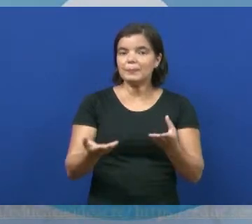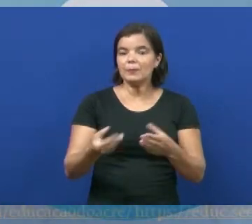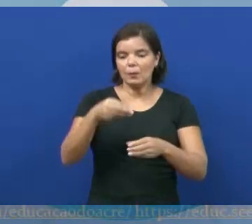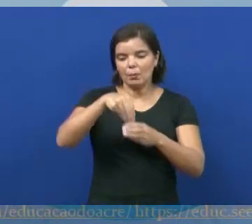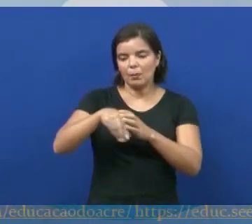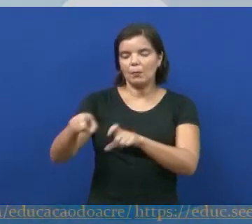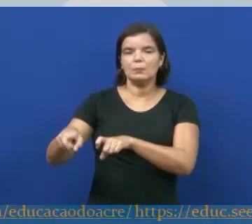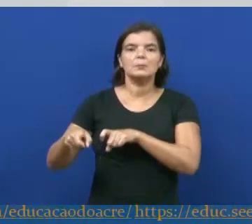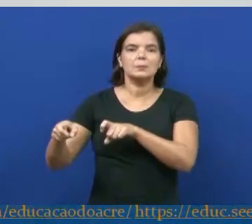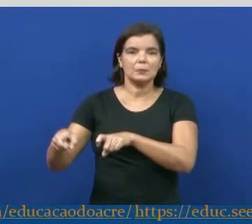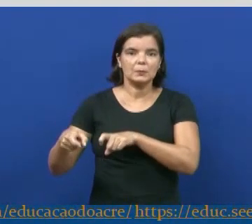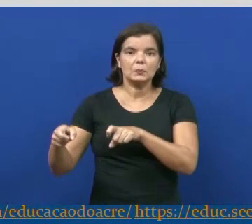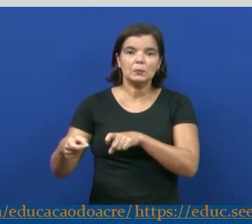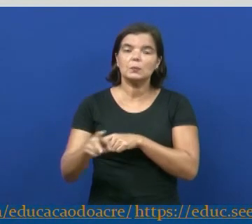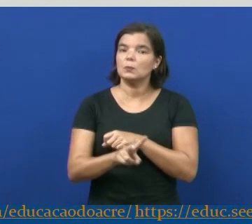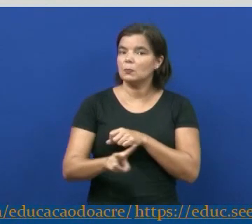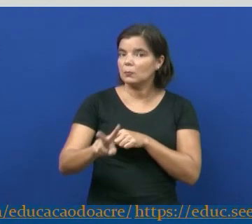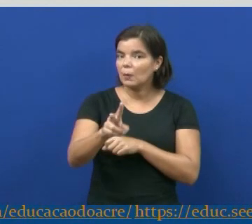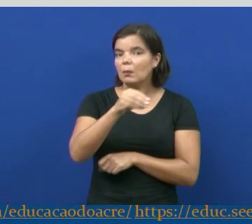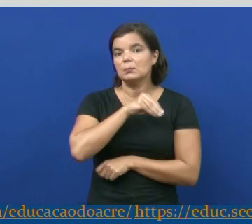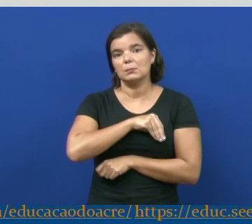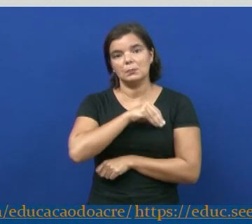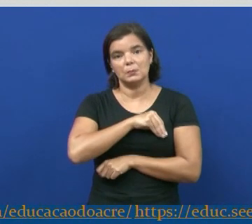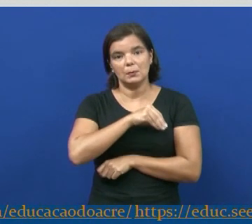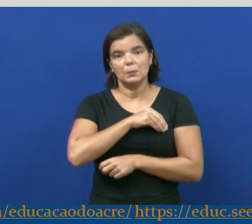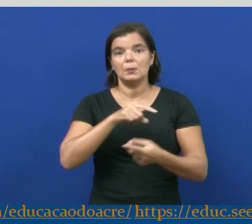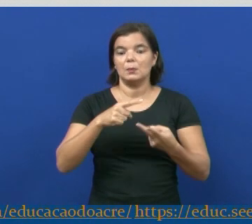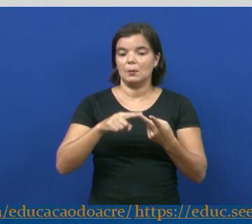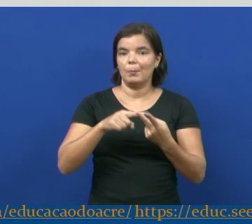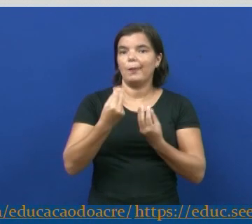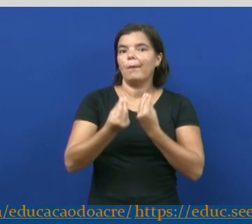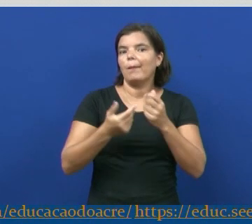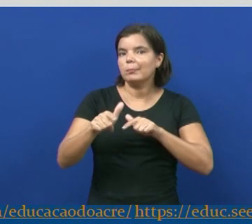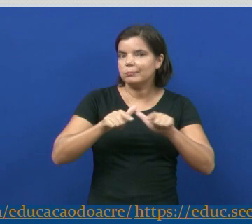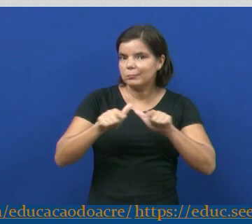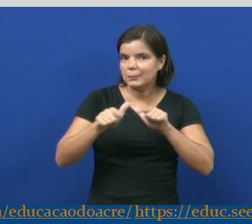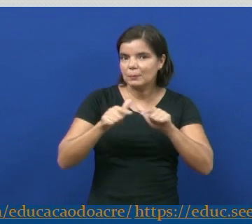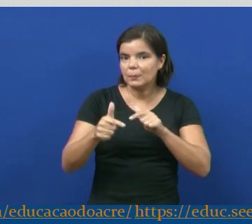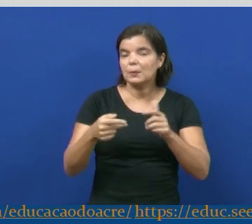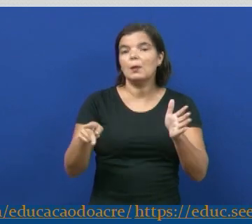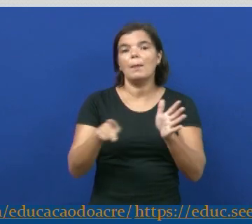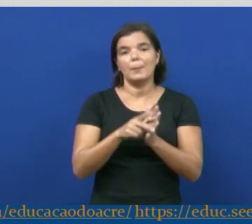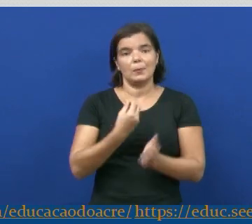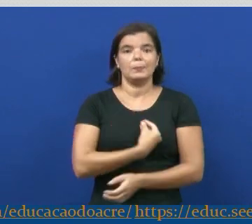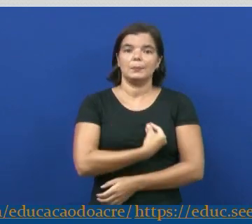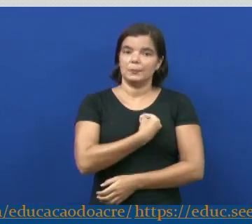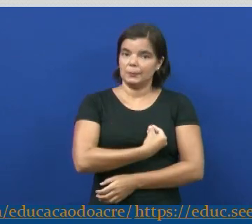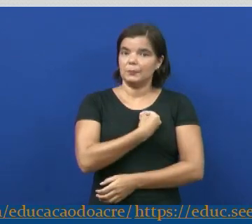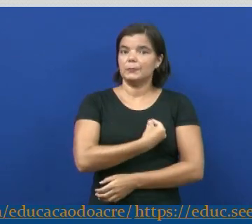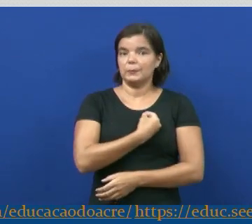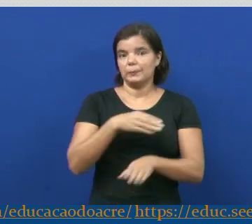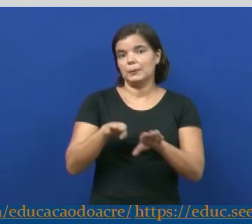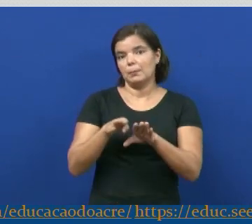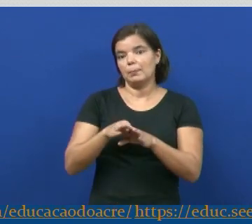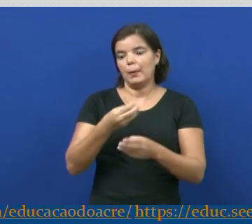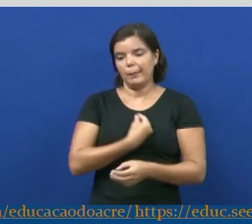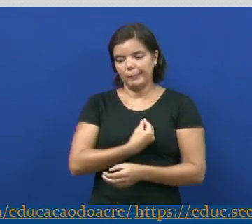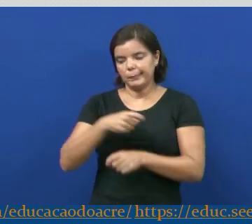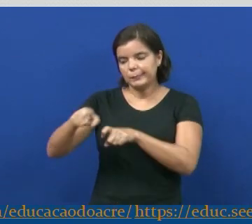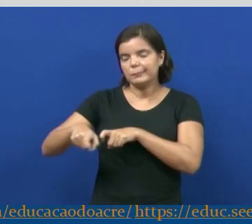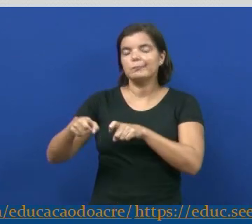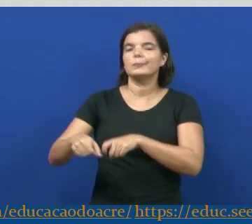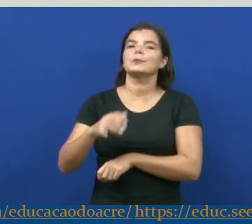meio rural, principalmente a questão do valor de salário, as condições de trabalho, tá? E a própria vida dos trabalhadores rurais, que é